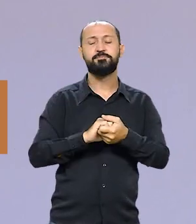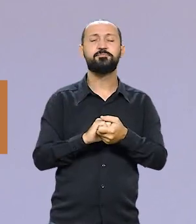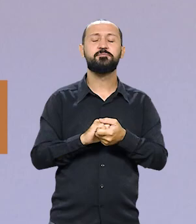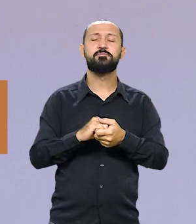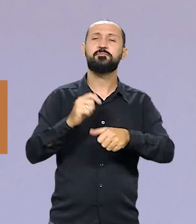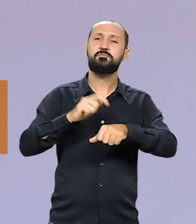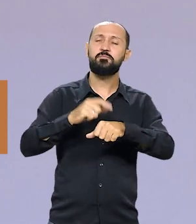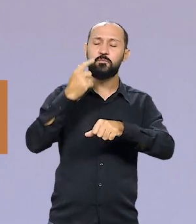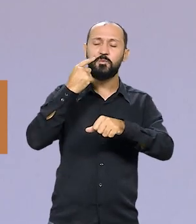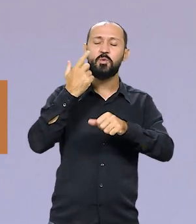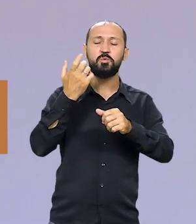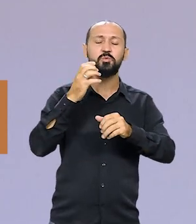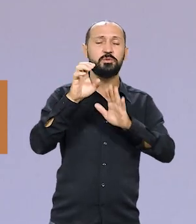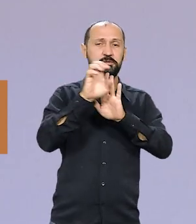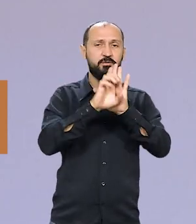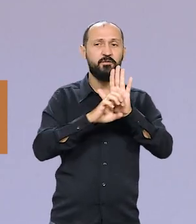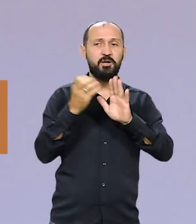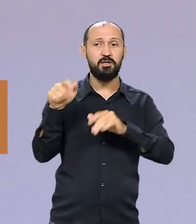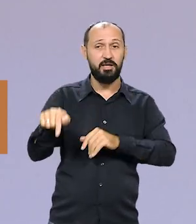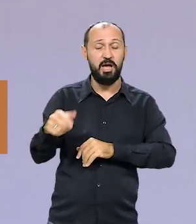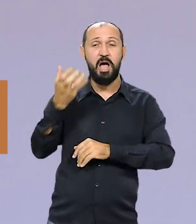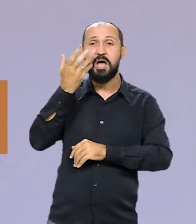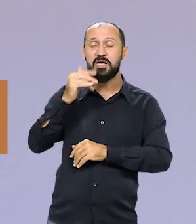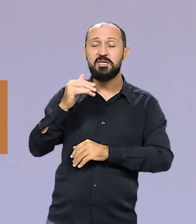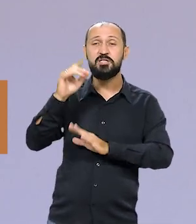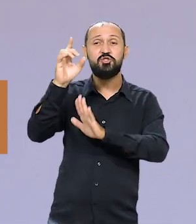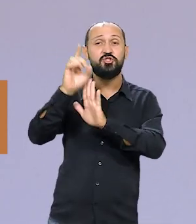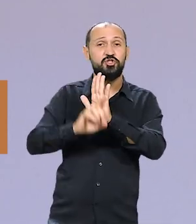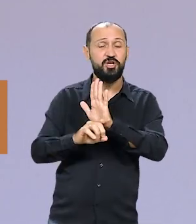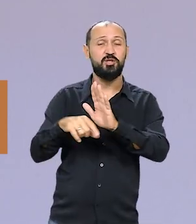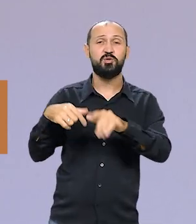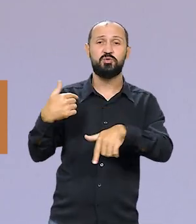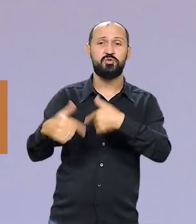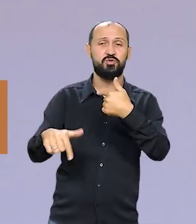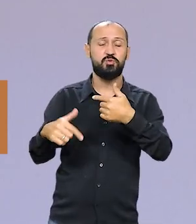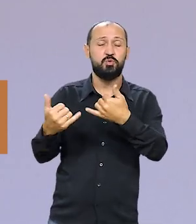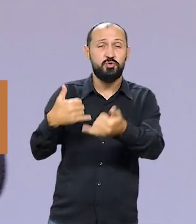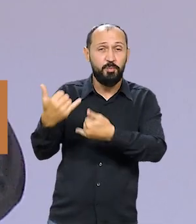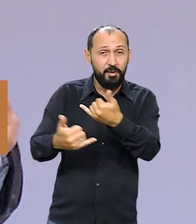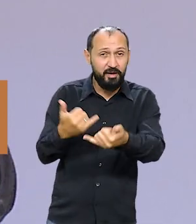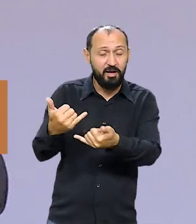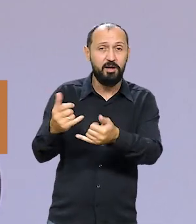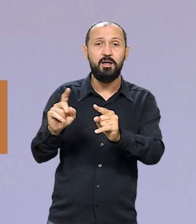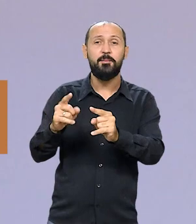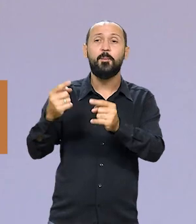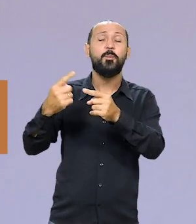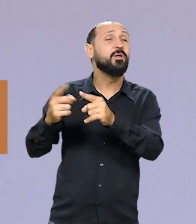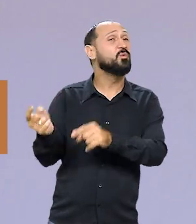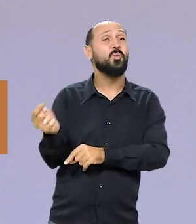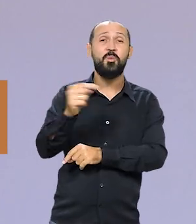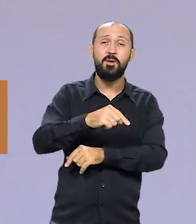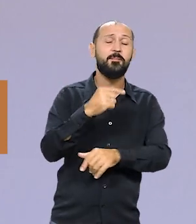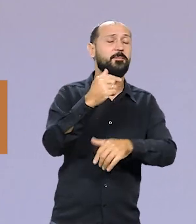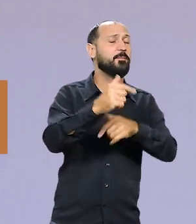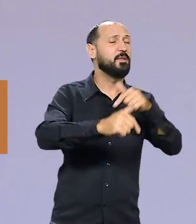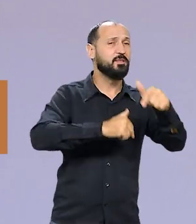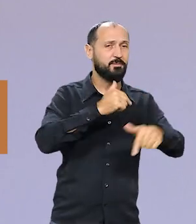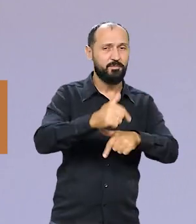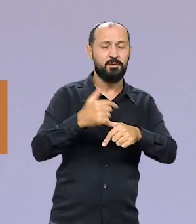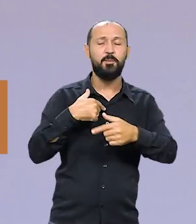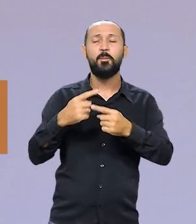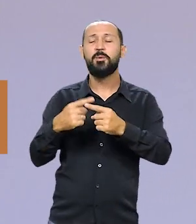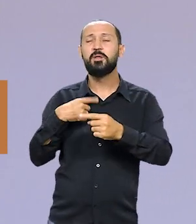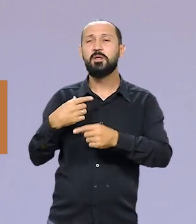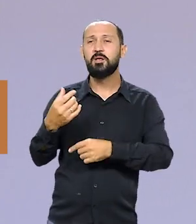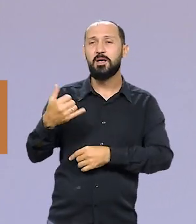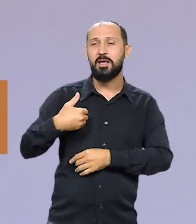a gente diz lá no Estatuto da Criança que a criança tem direito de brincar, é justamente para não trabalhar. Por quê? Porque a primeira infância, os